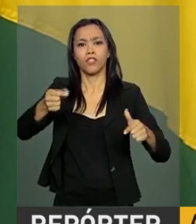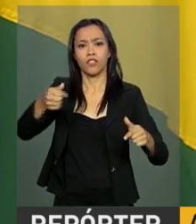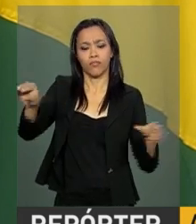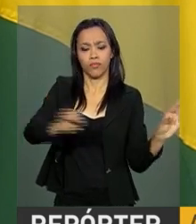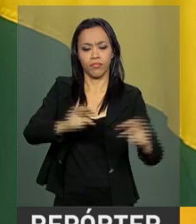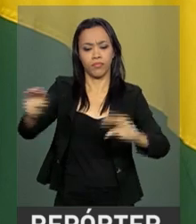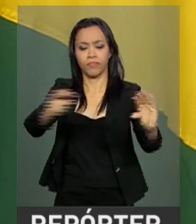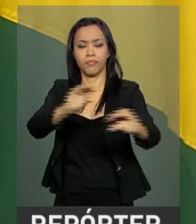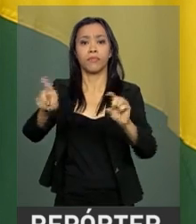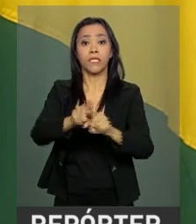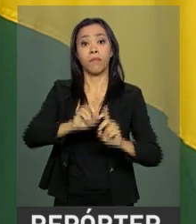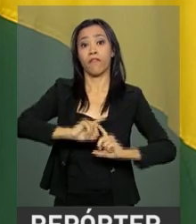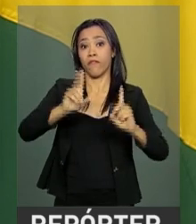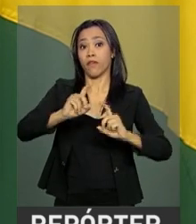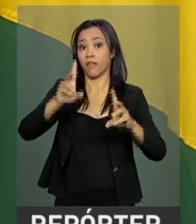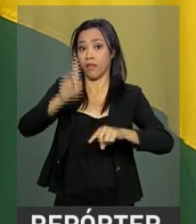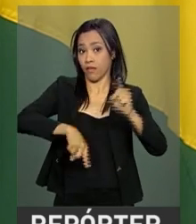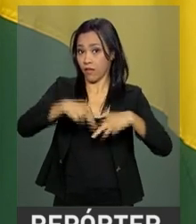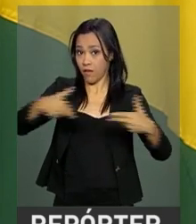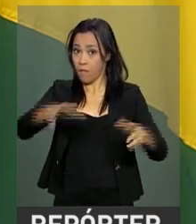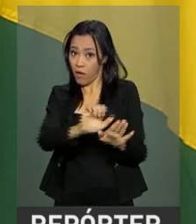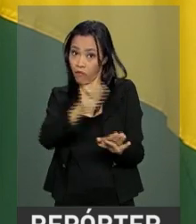mais comércio exterior.